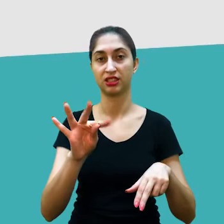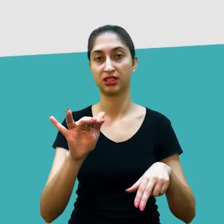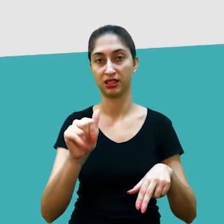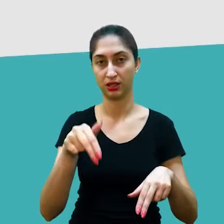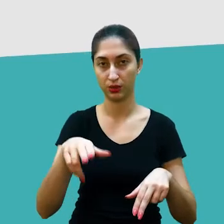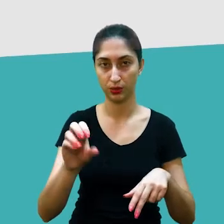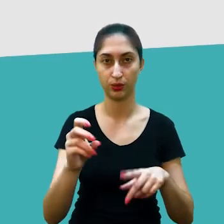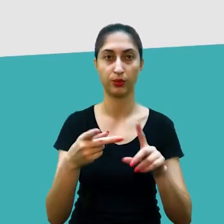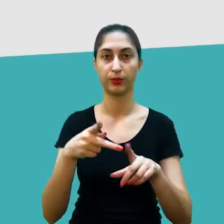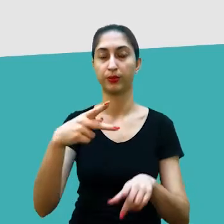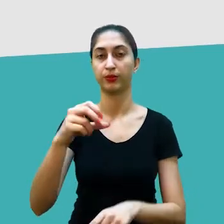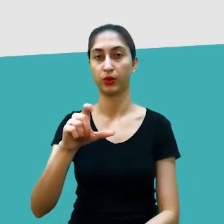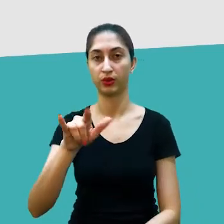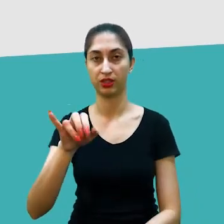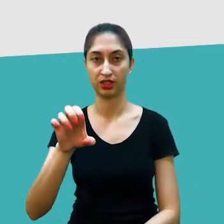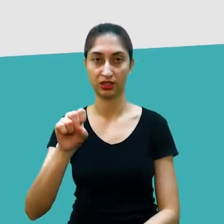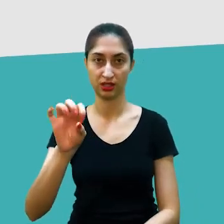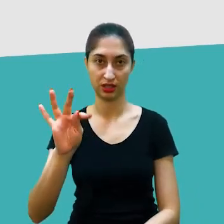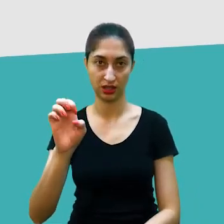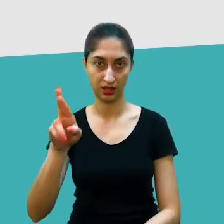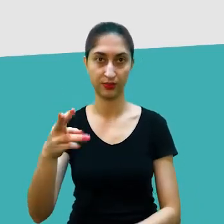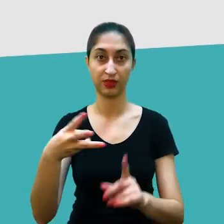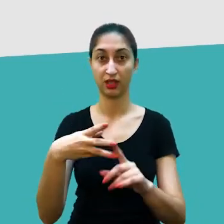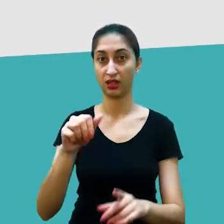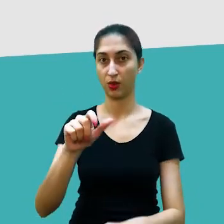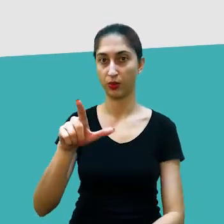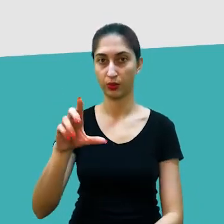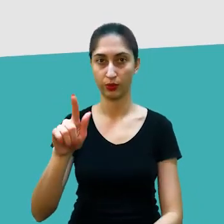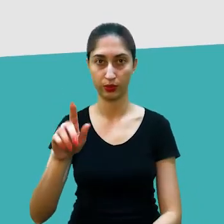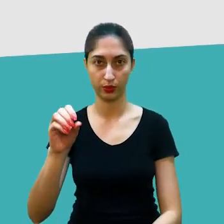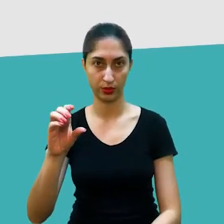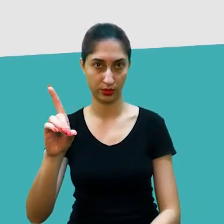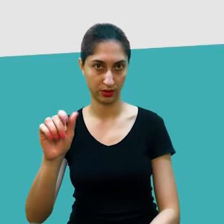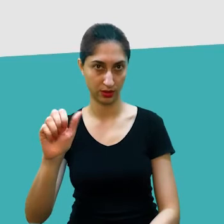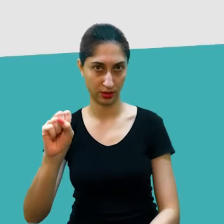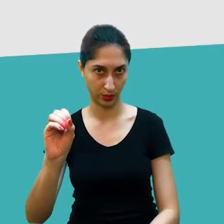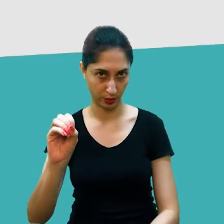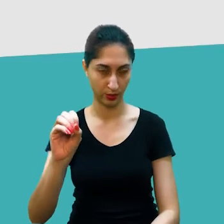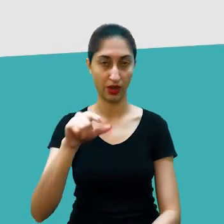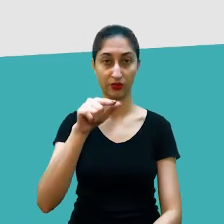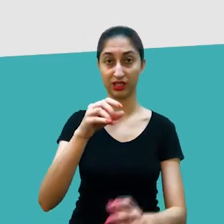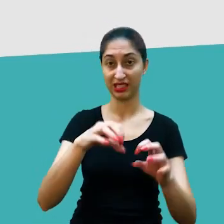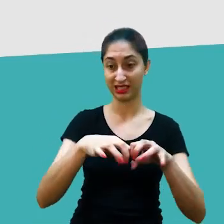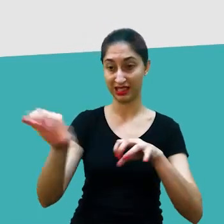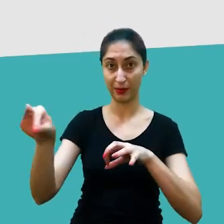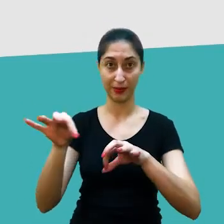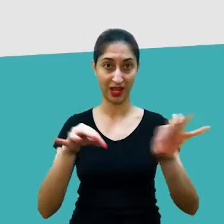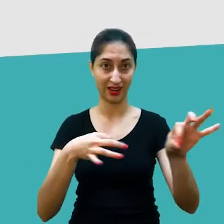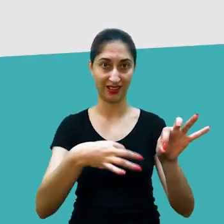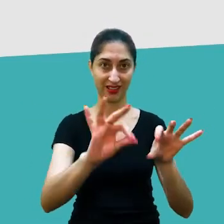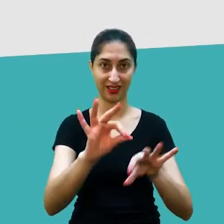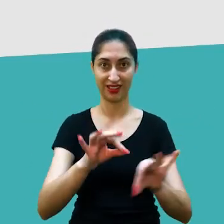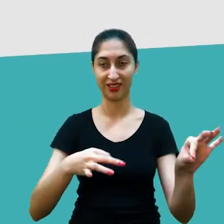e tanto de algodão. E aí, quando você desmancha tudo isso, a separação dessas fibras é um pouco mais lenta, o